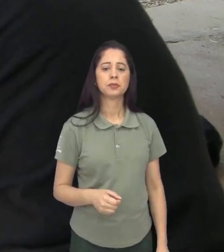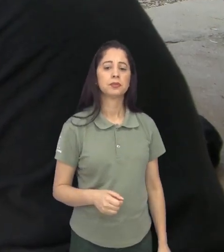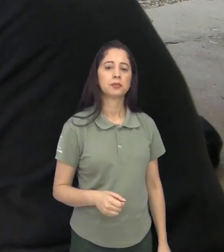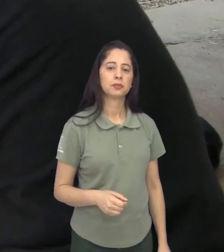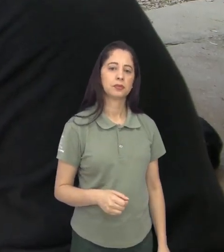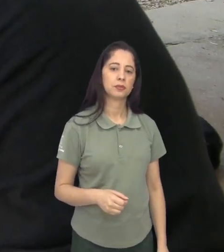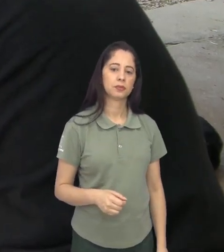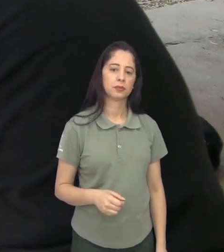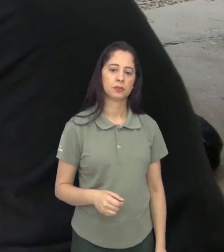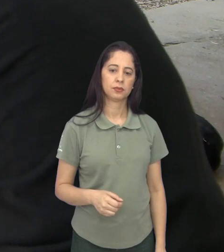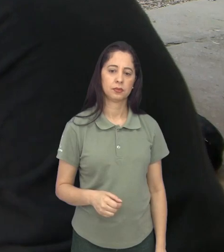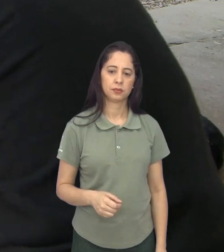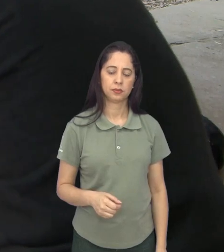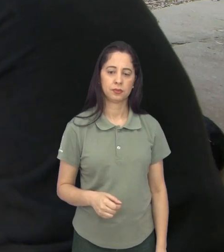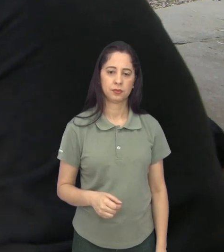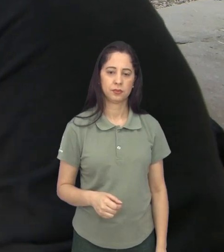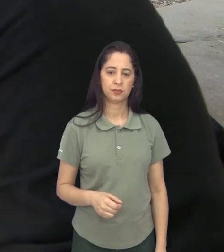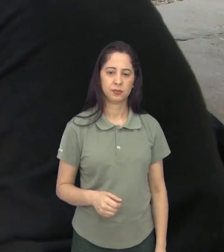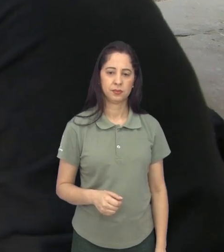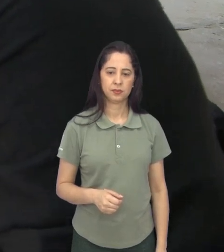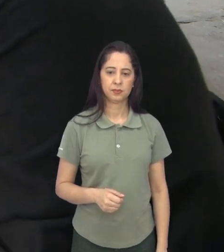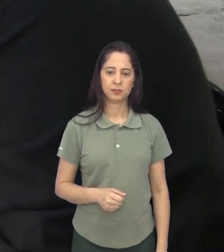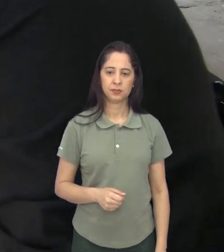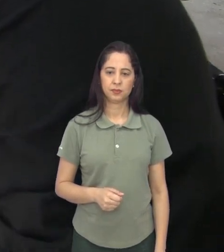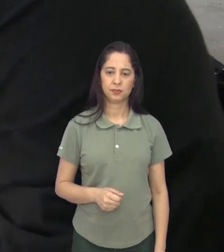aqui? Exatamente.